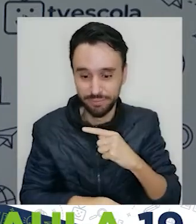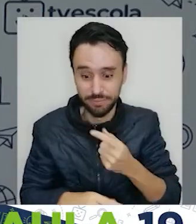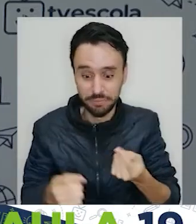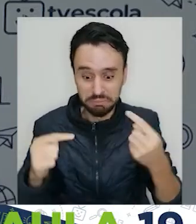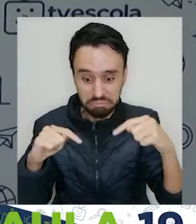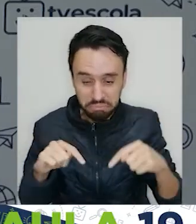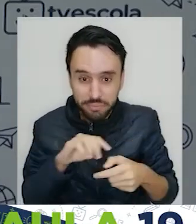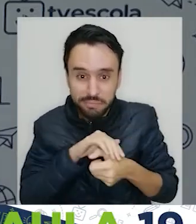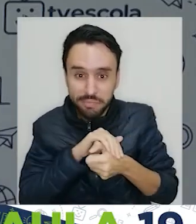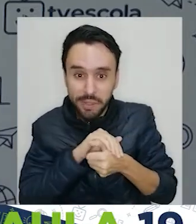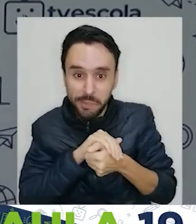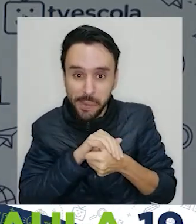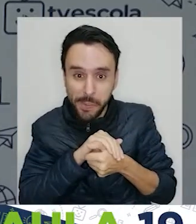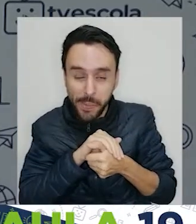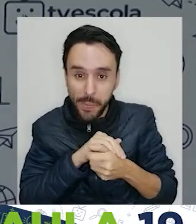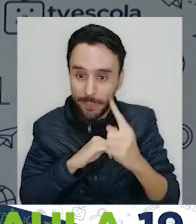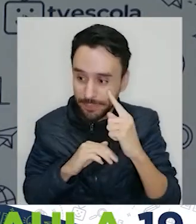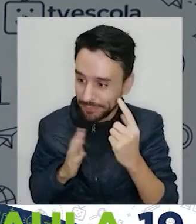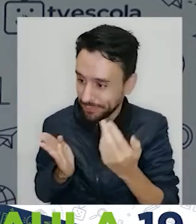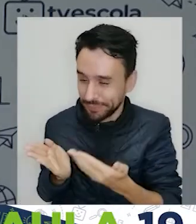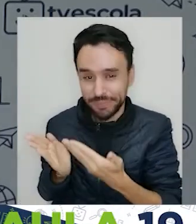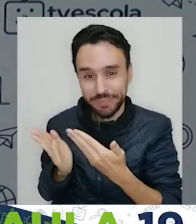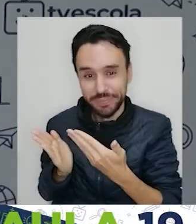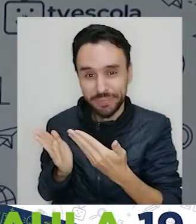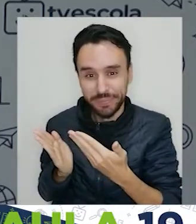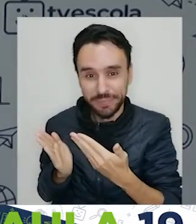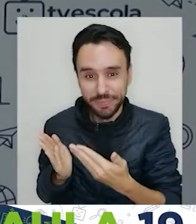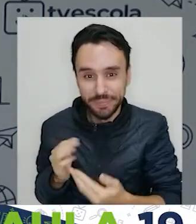agora a tartaruga, vejam na tela.